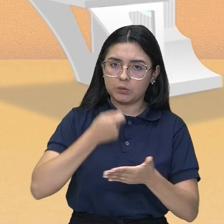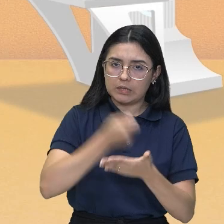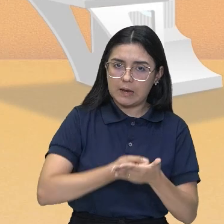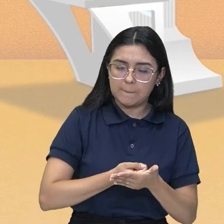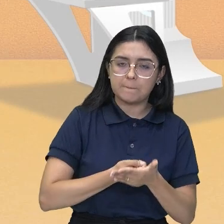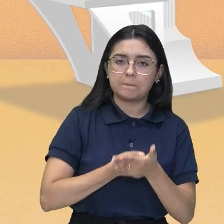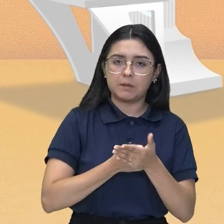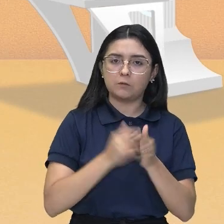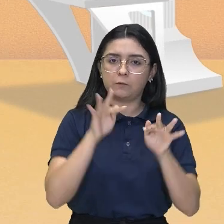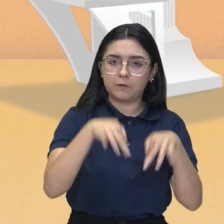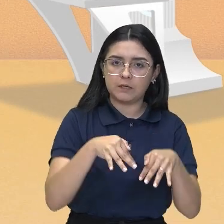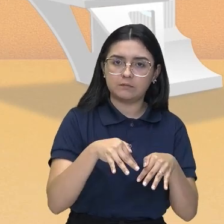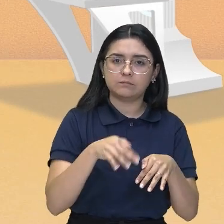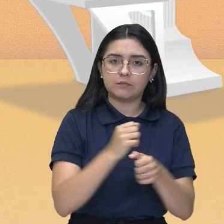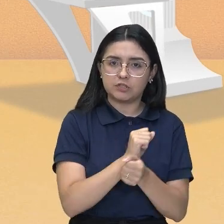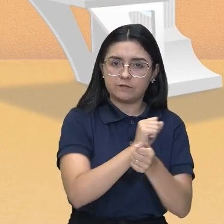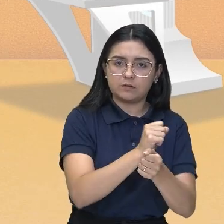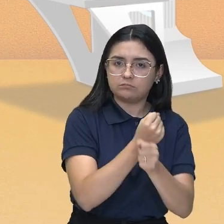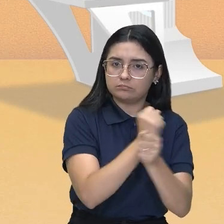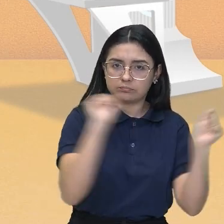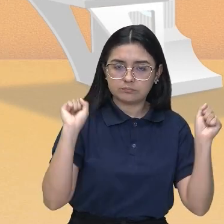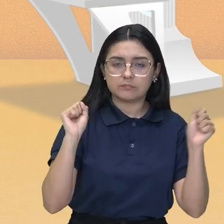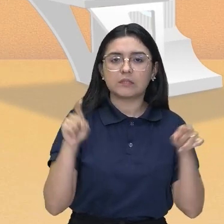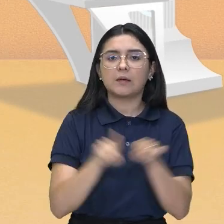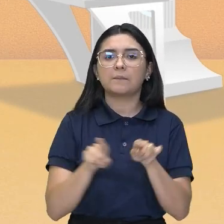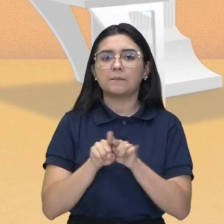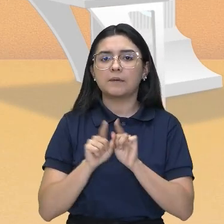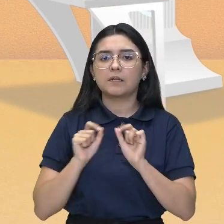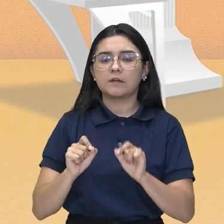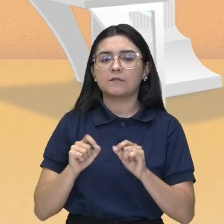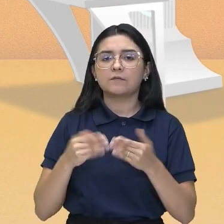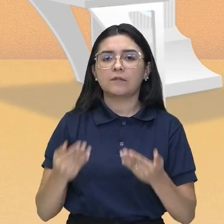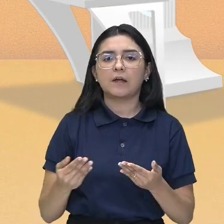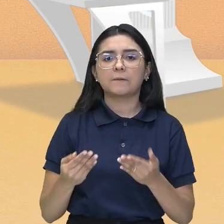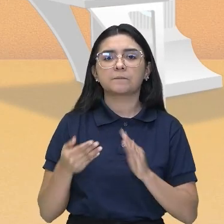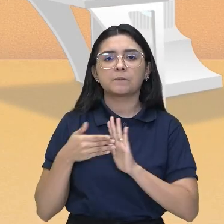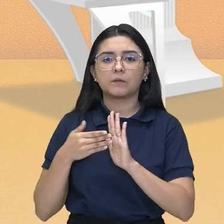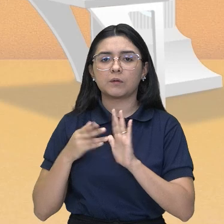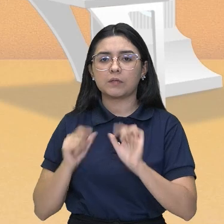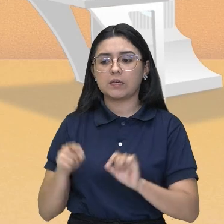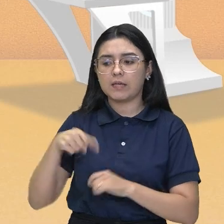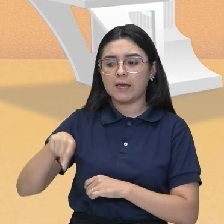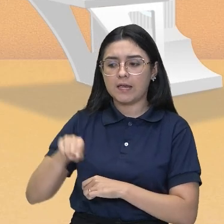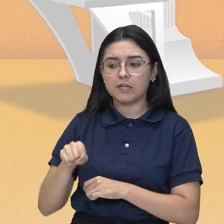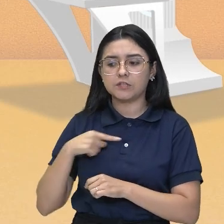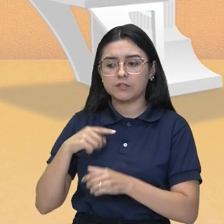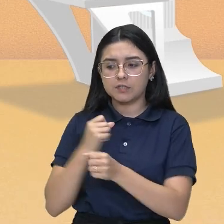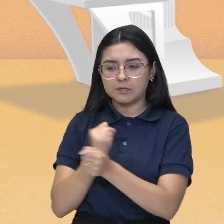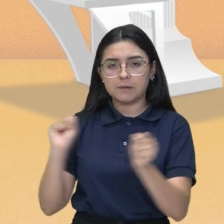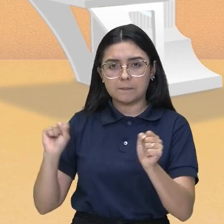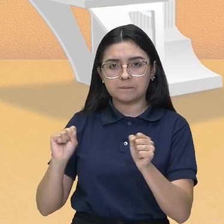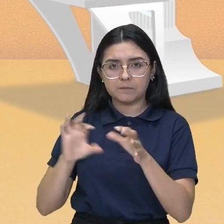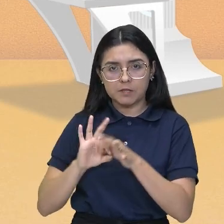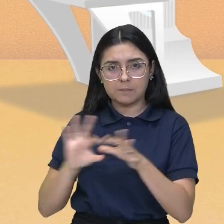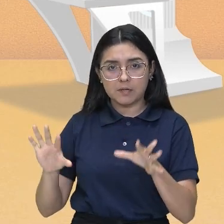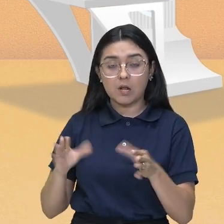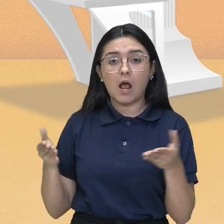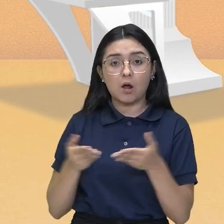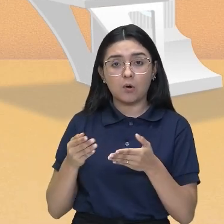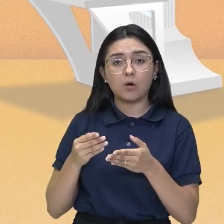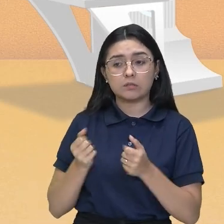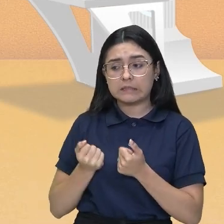escravidão. Segundo, ele vai defender que os negros libertos tenham terra, que haja uma distribuição de terra para eles